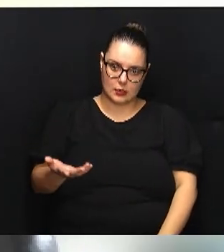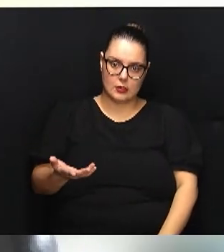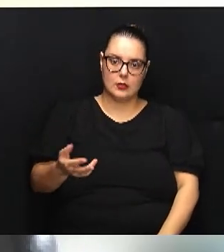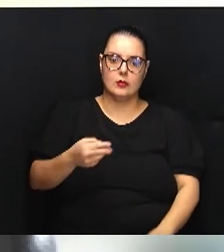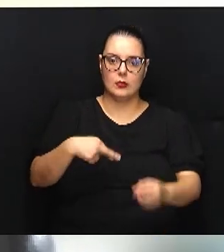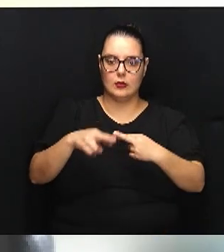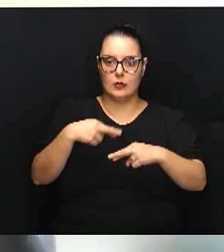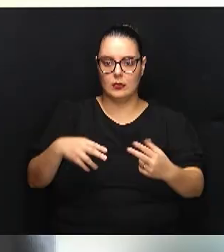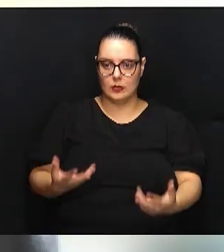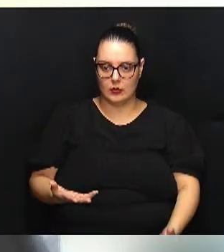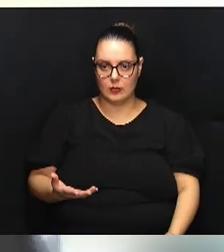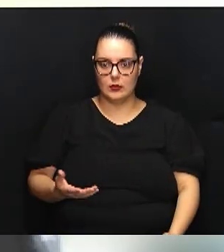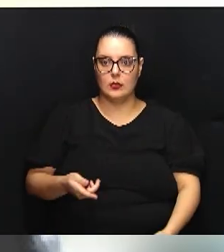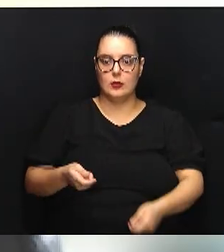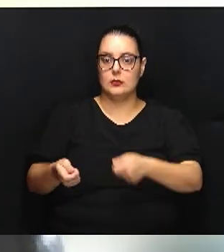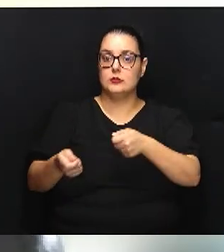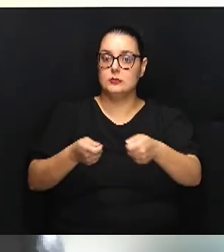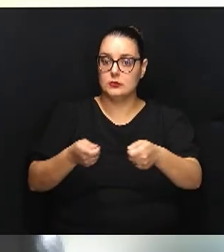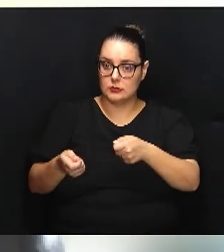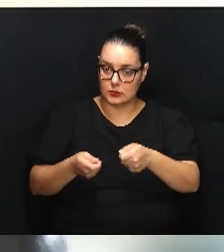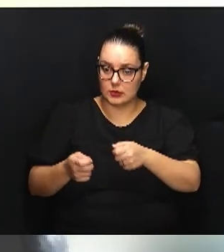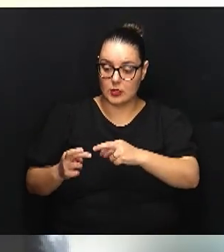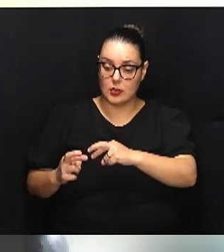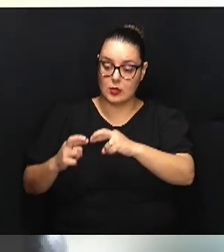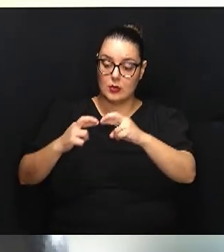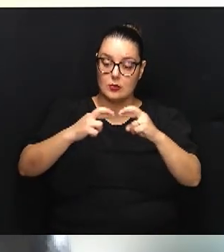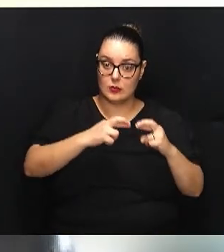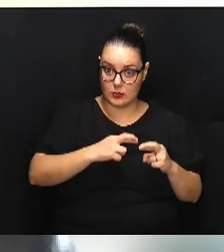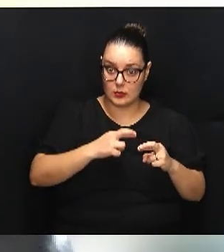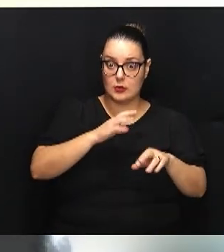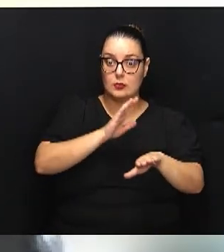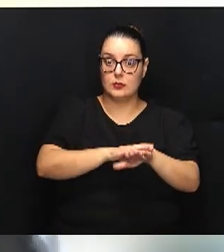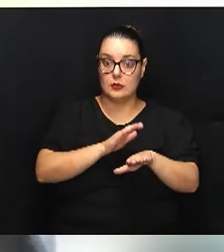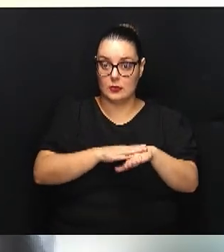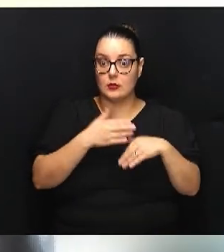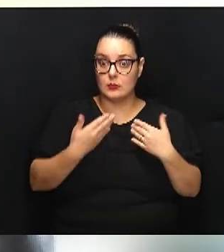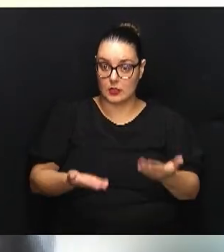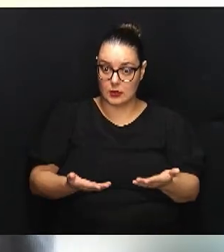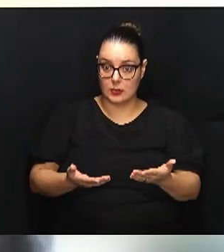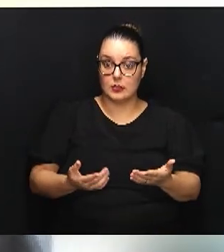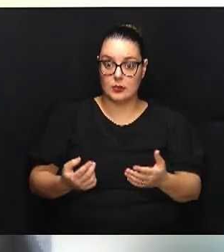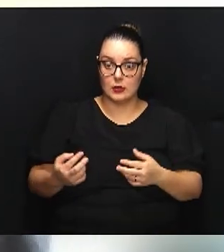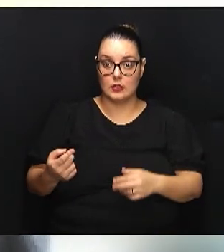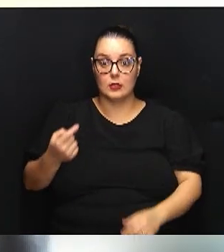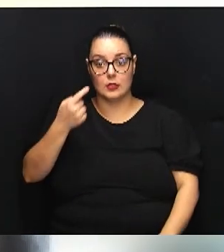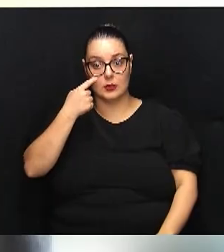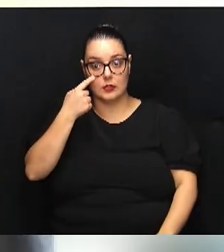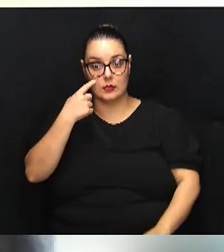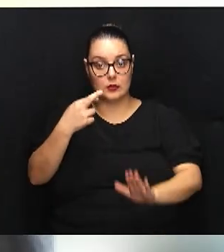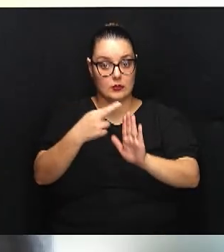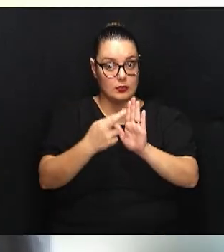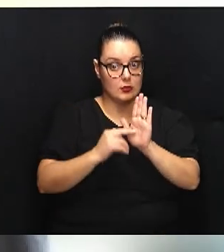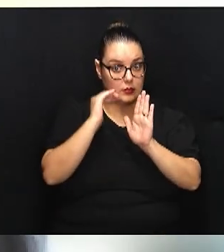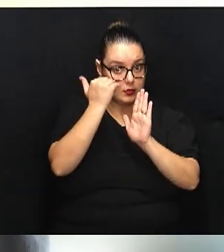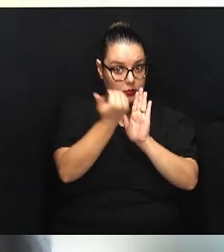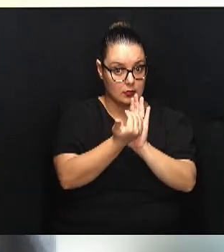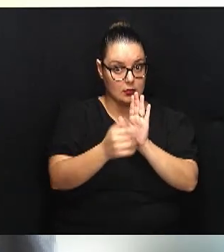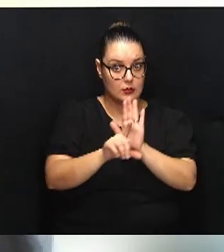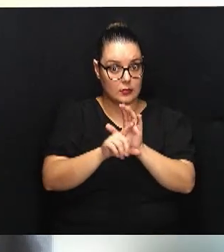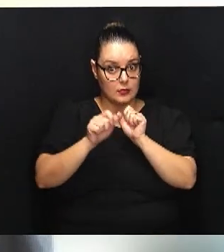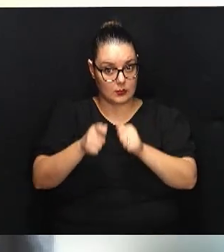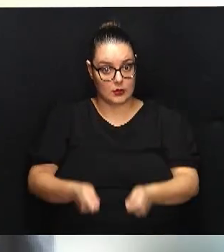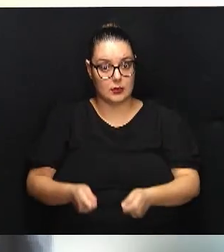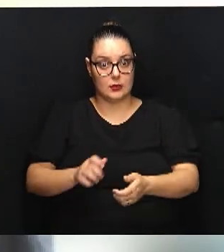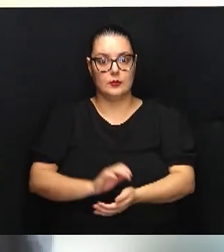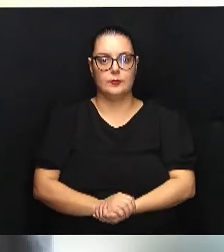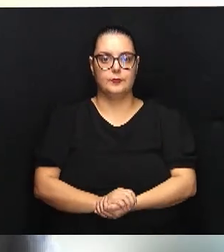em mente, né, é a questão do controle, né, do monitoramento dessa atividade e da observância do